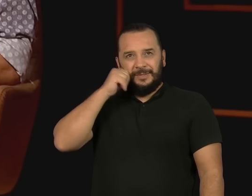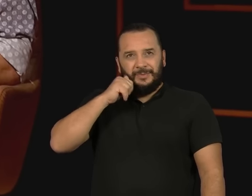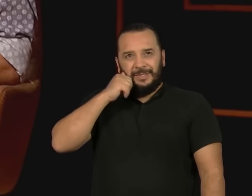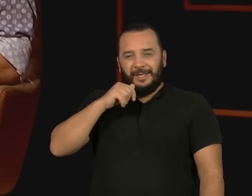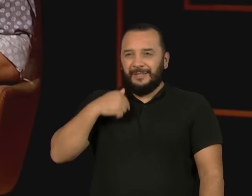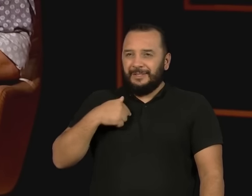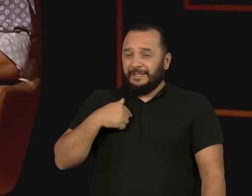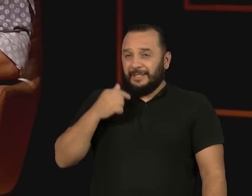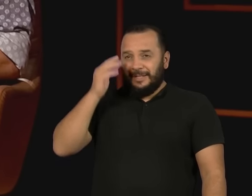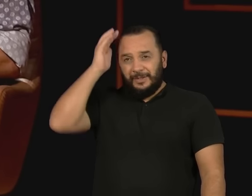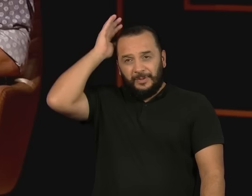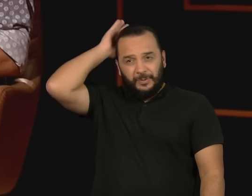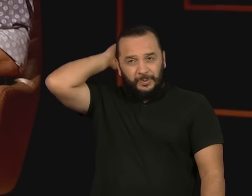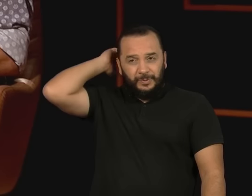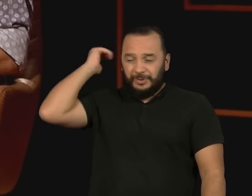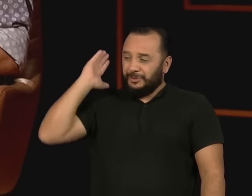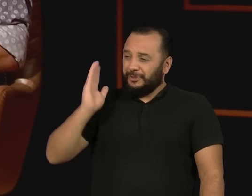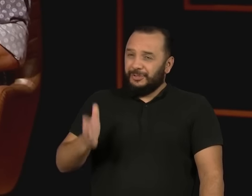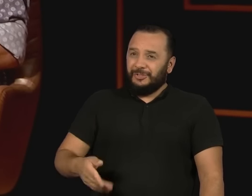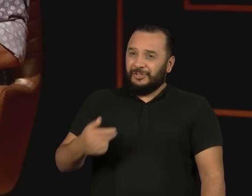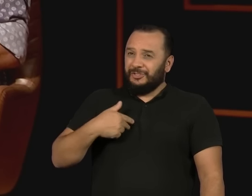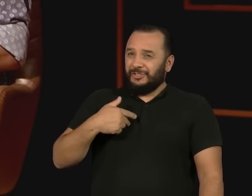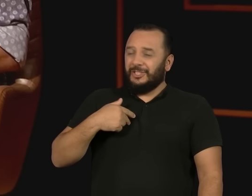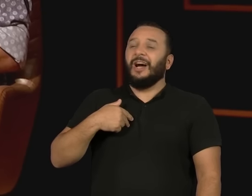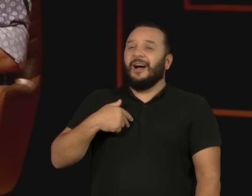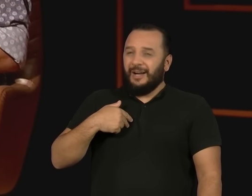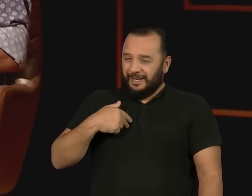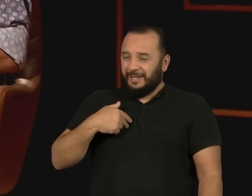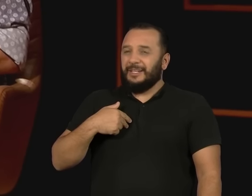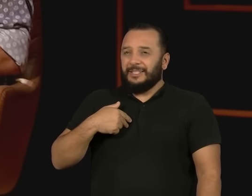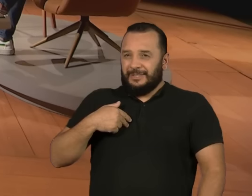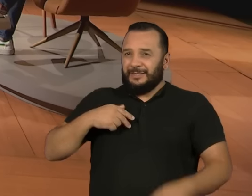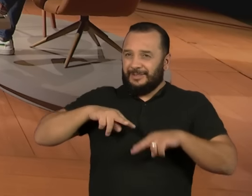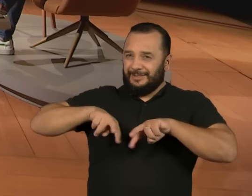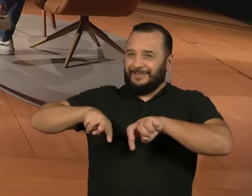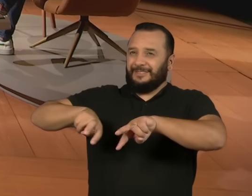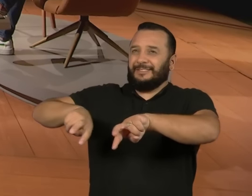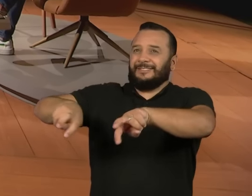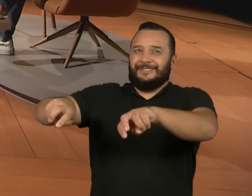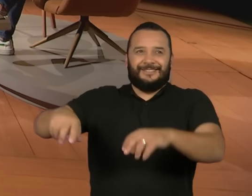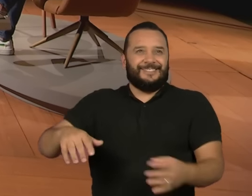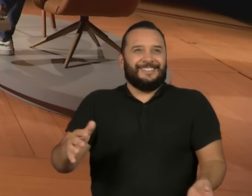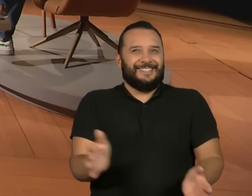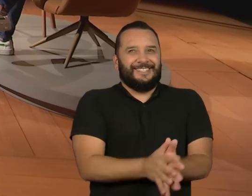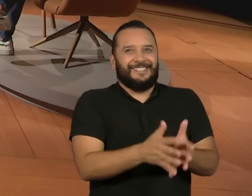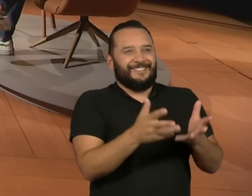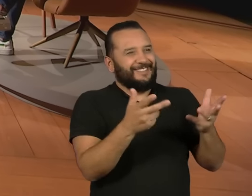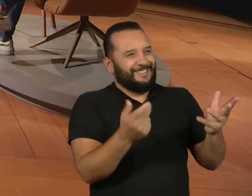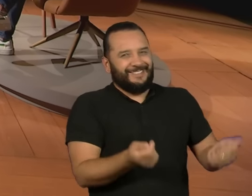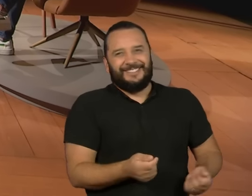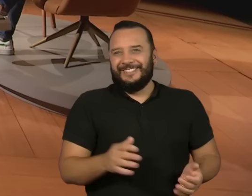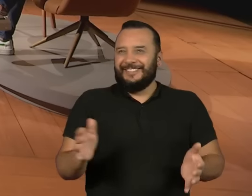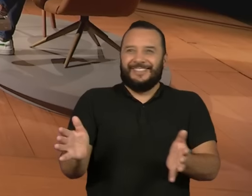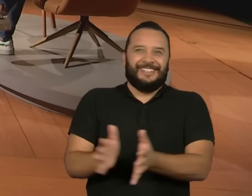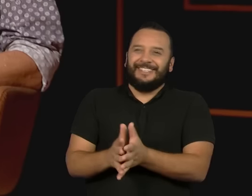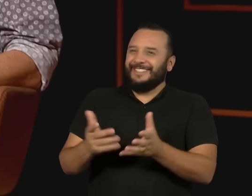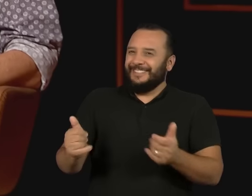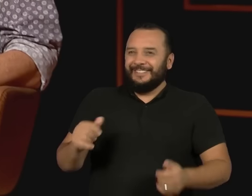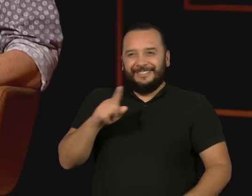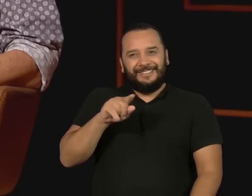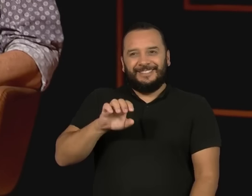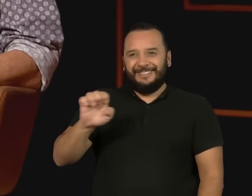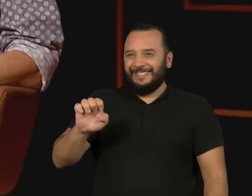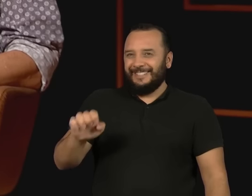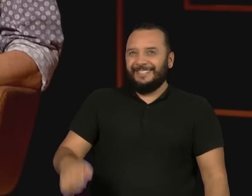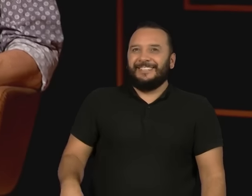aquele que não é fio dental, mas vai fundo. Ai, que genial. Demais, né? O Zé, demais.